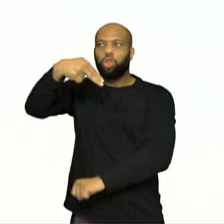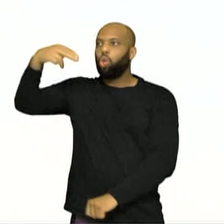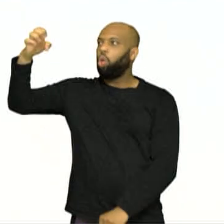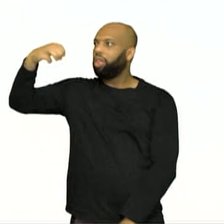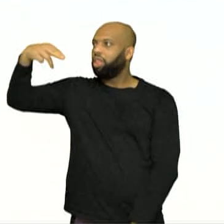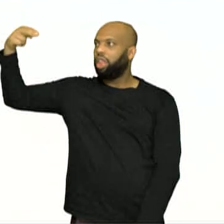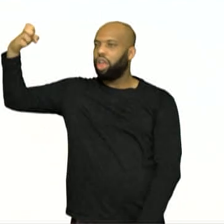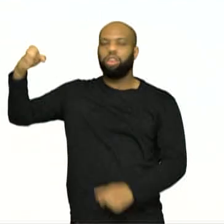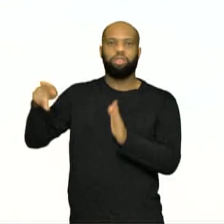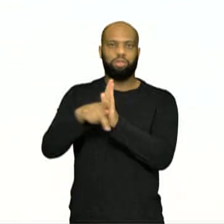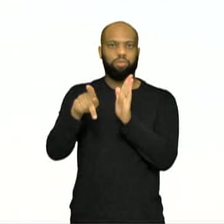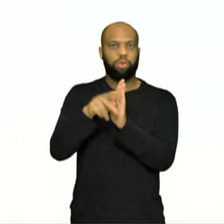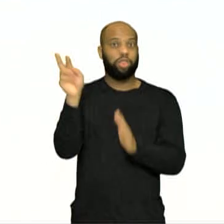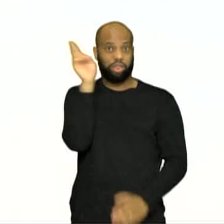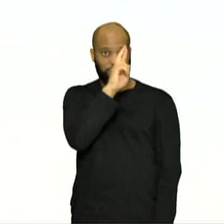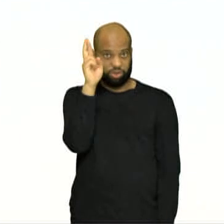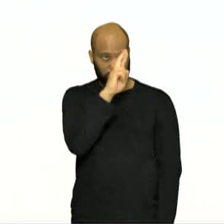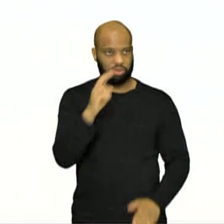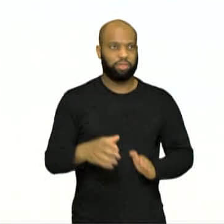nordeste da Rússia.